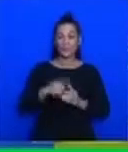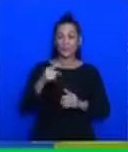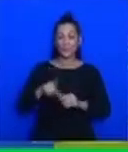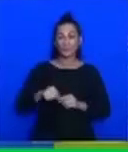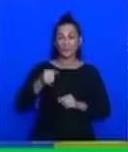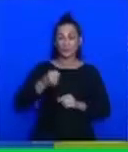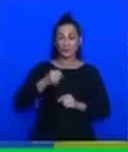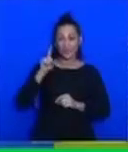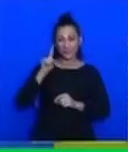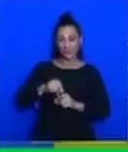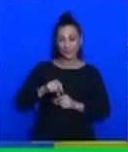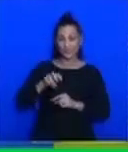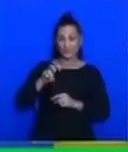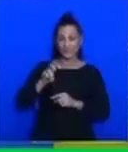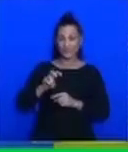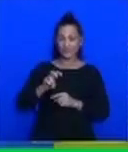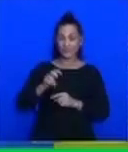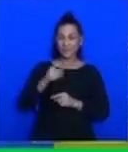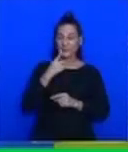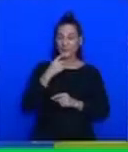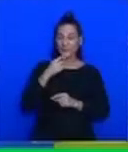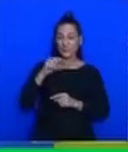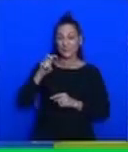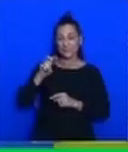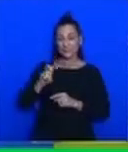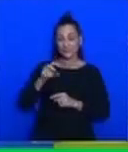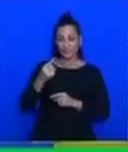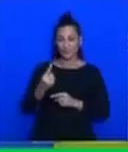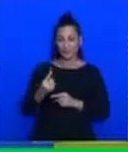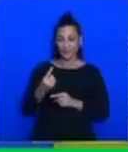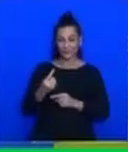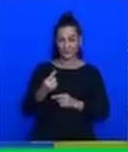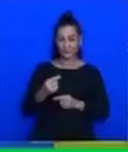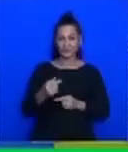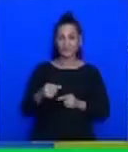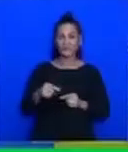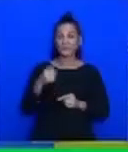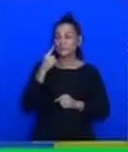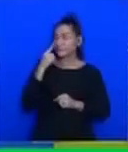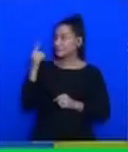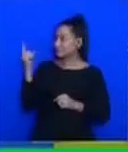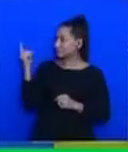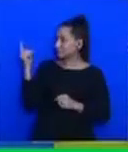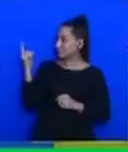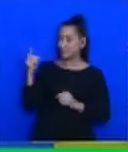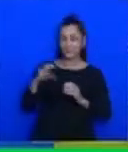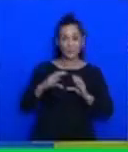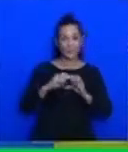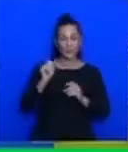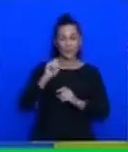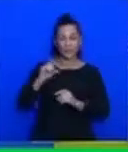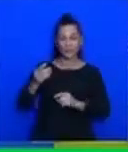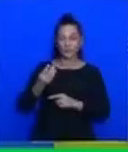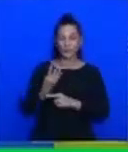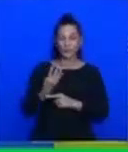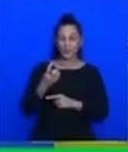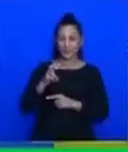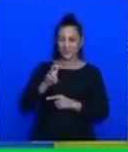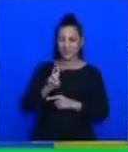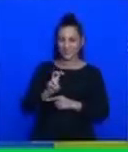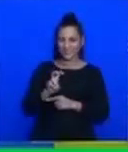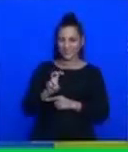número sorteado. Vermelha 51. Chegando para você agora. Azul